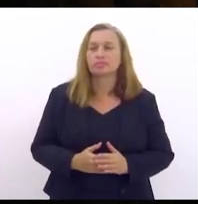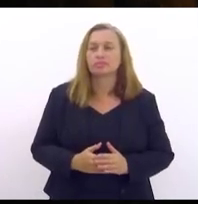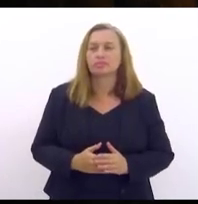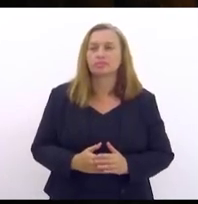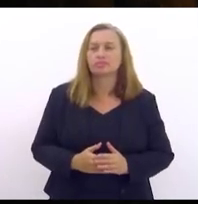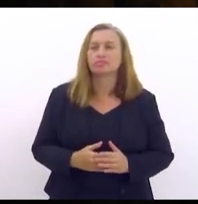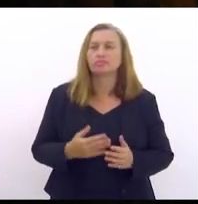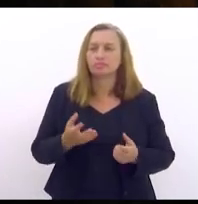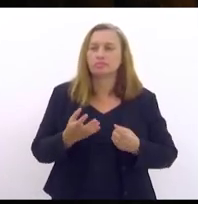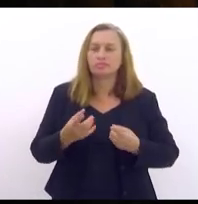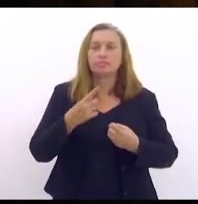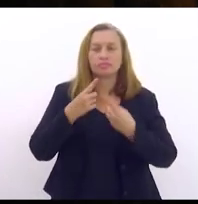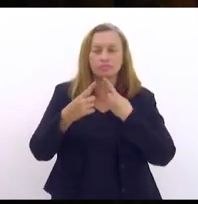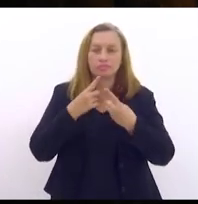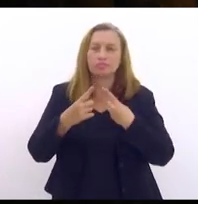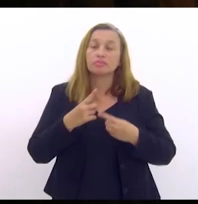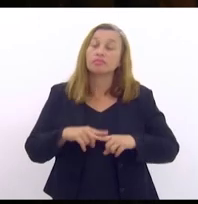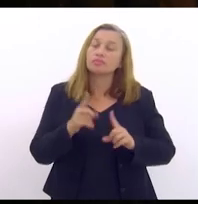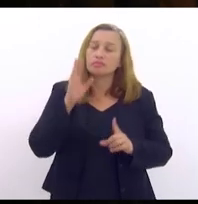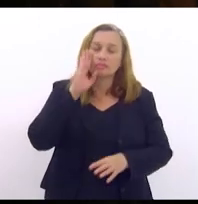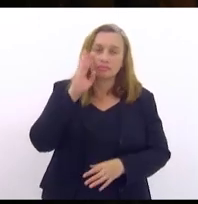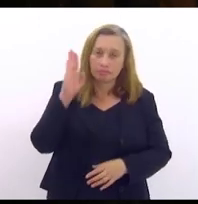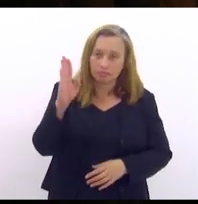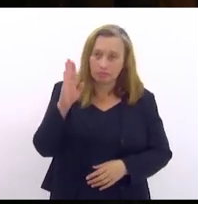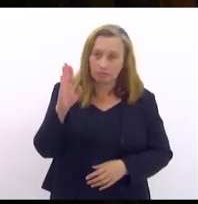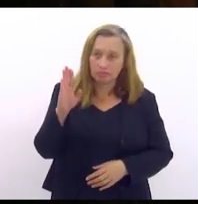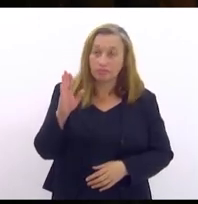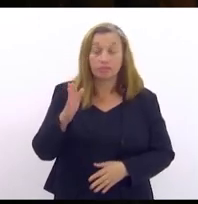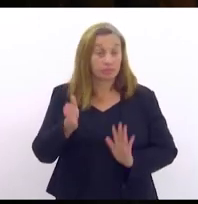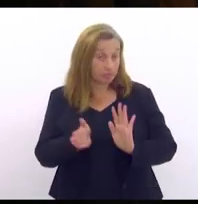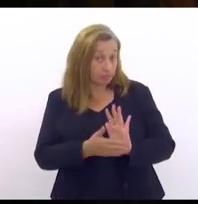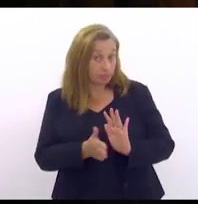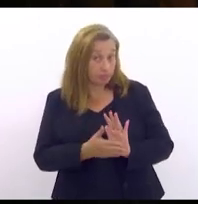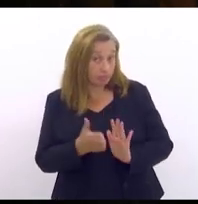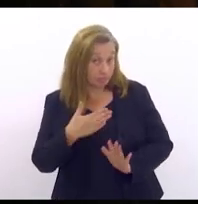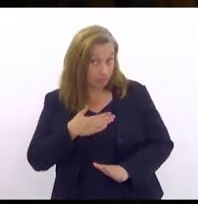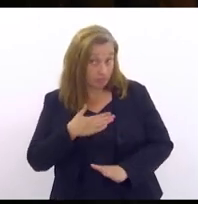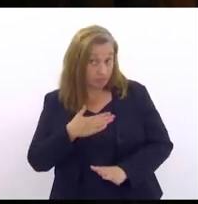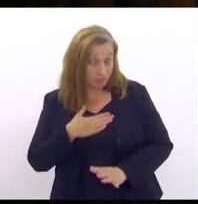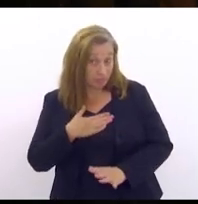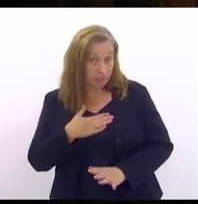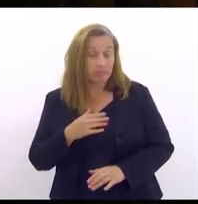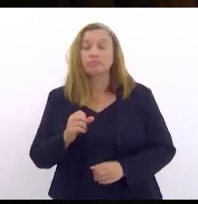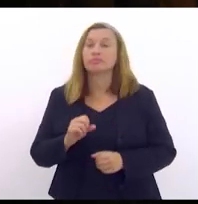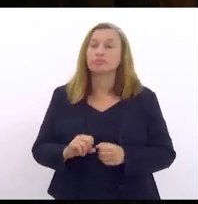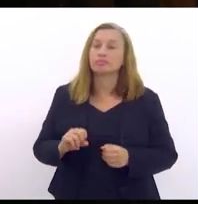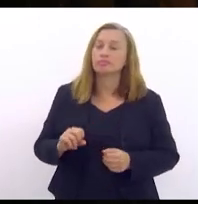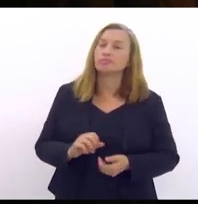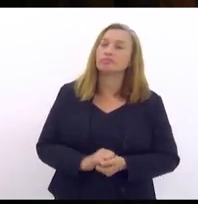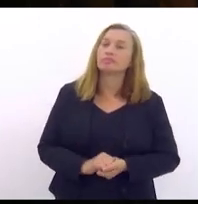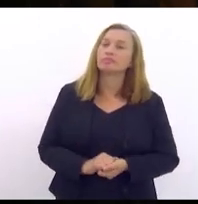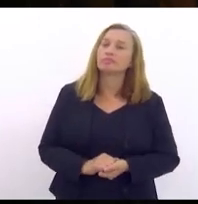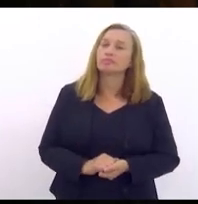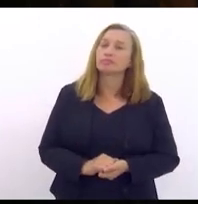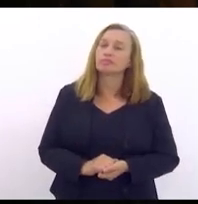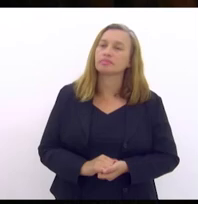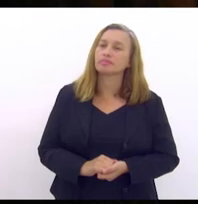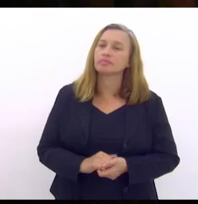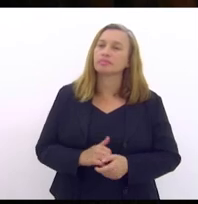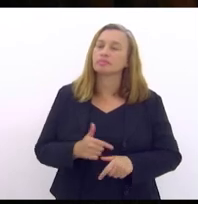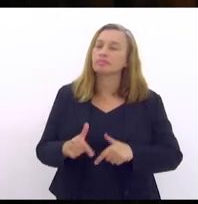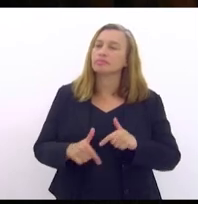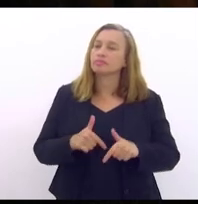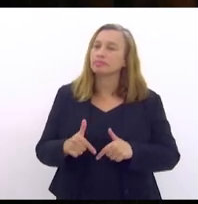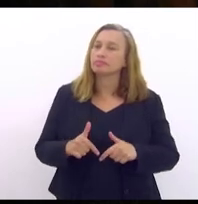essa discussão. Mas é fundamental, e foi essa a minha proposta, que se faça uma força-tarefa